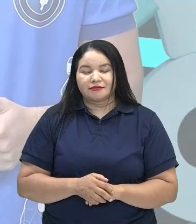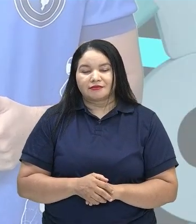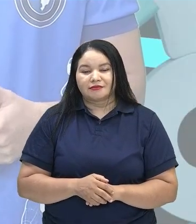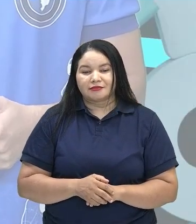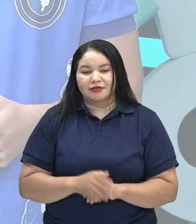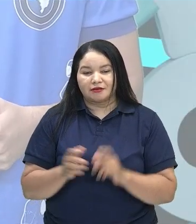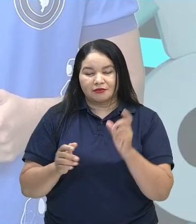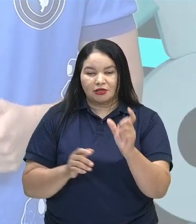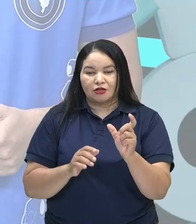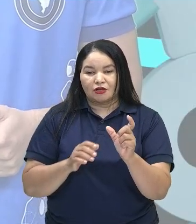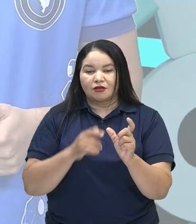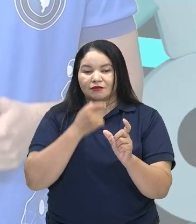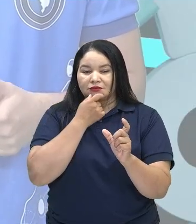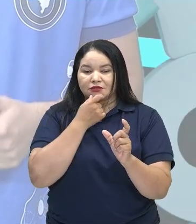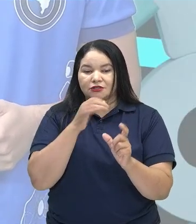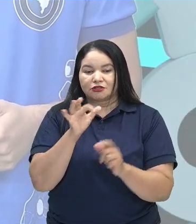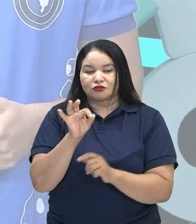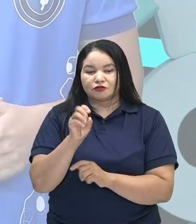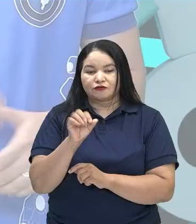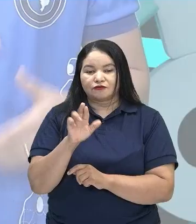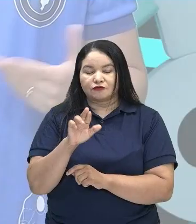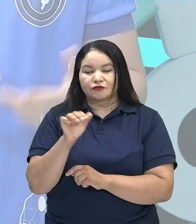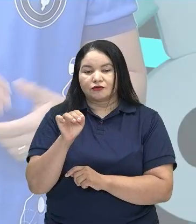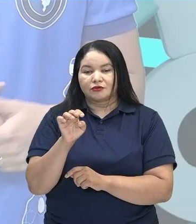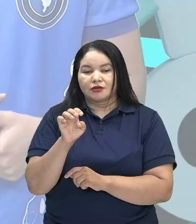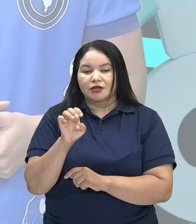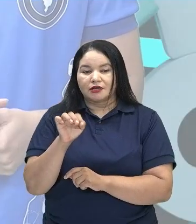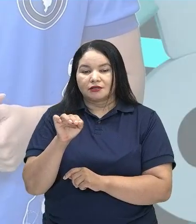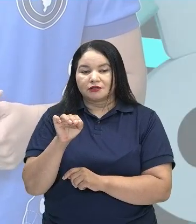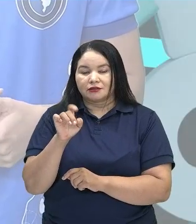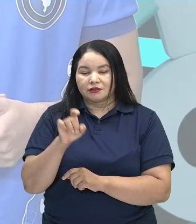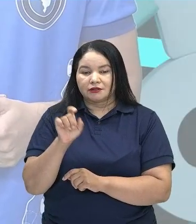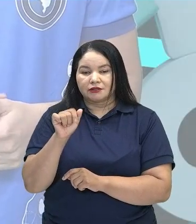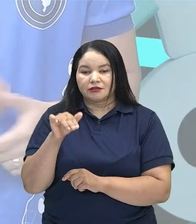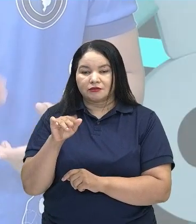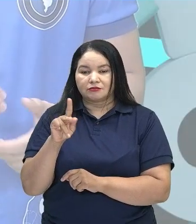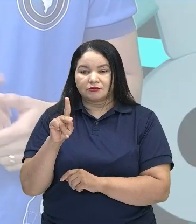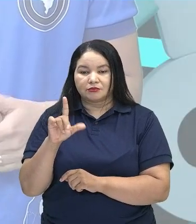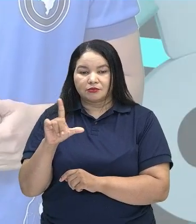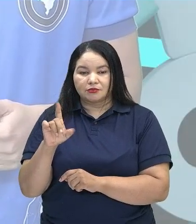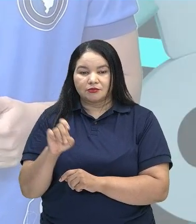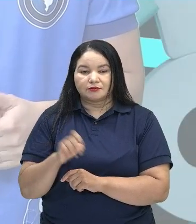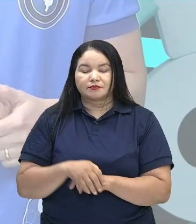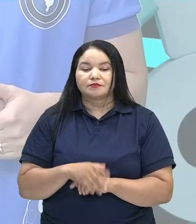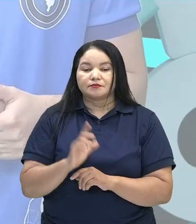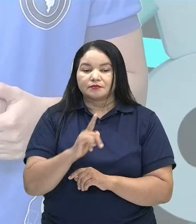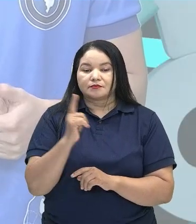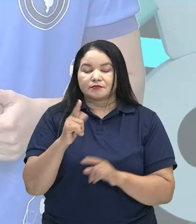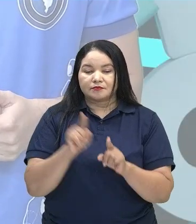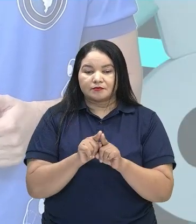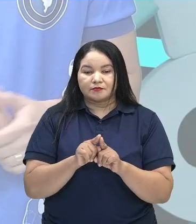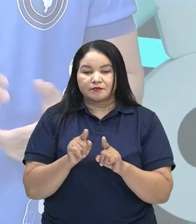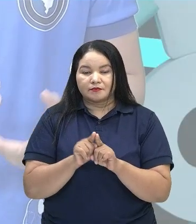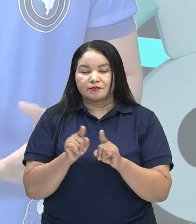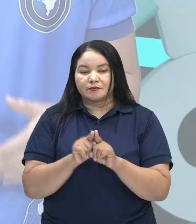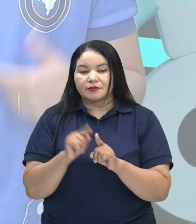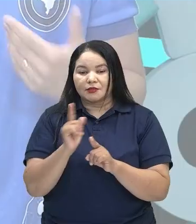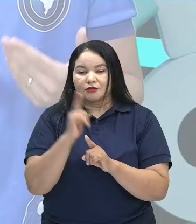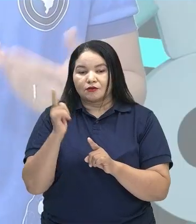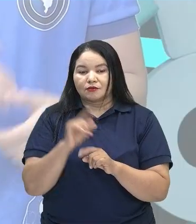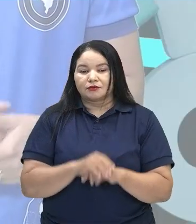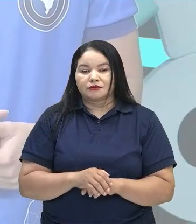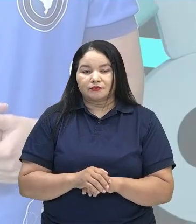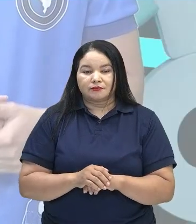ajuda nesse sentido, ok? Ainda pensando no apelo à lógica, né? Você tem aqui a